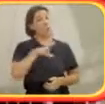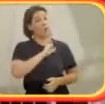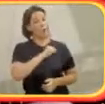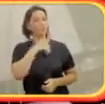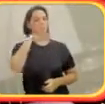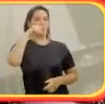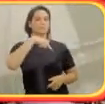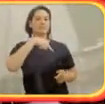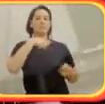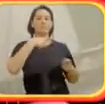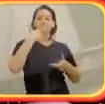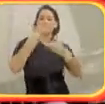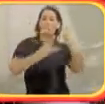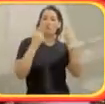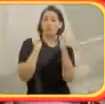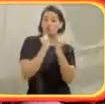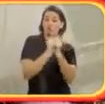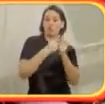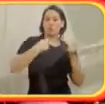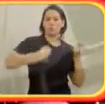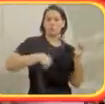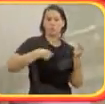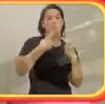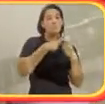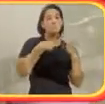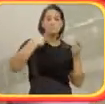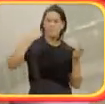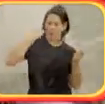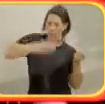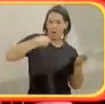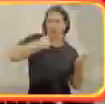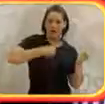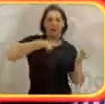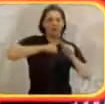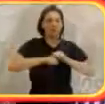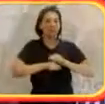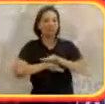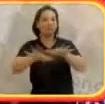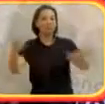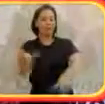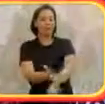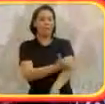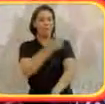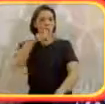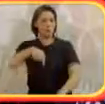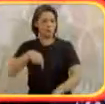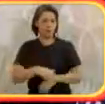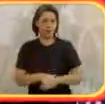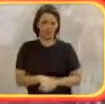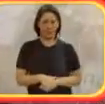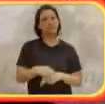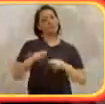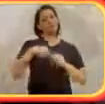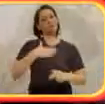repique, surdo, gazá e o tamborim. Como é que surgiu essa paixão pelo